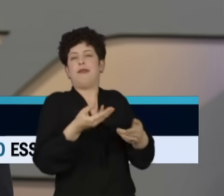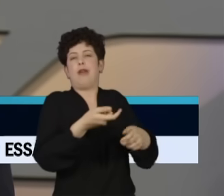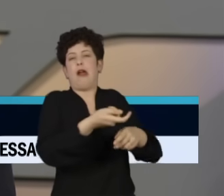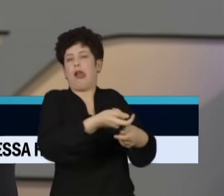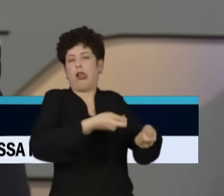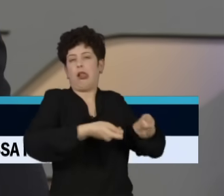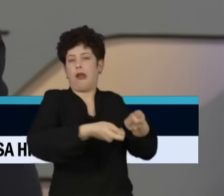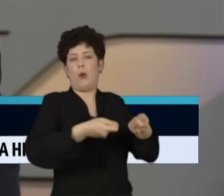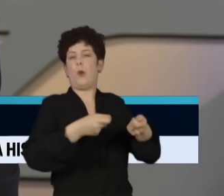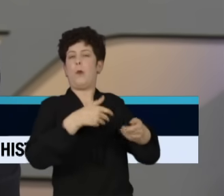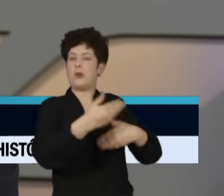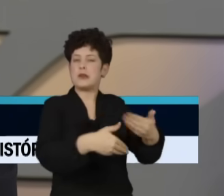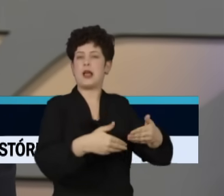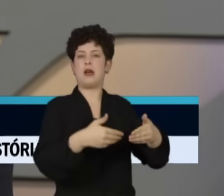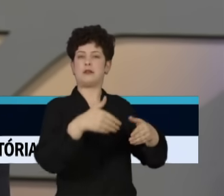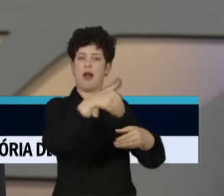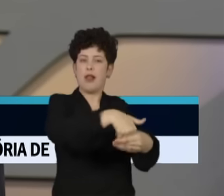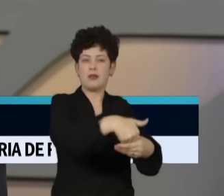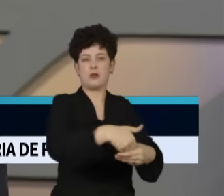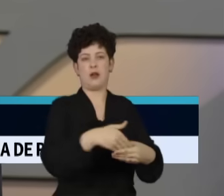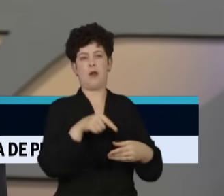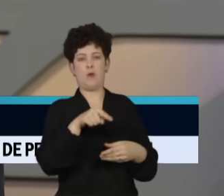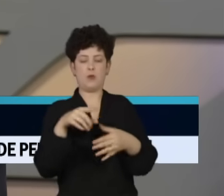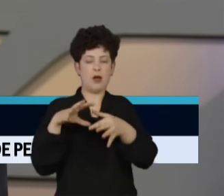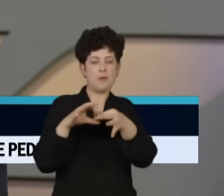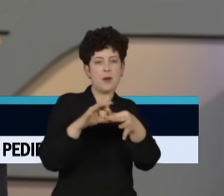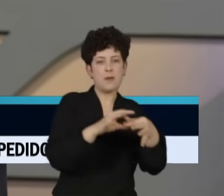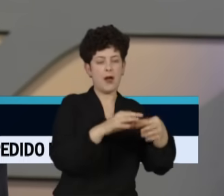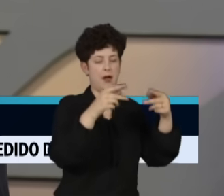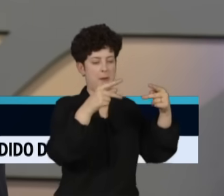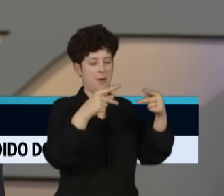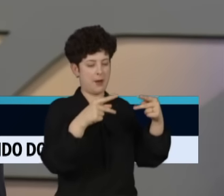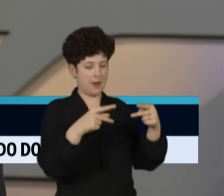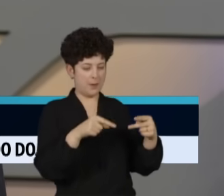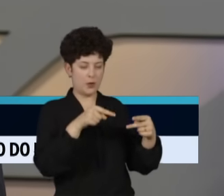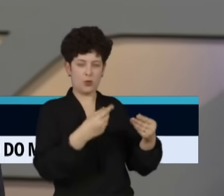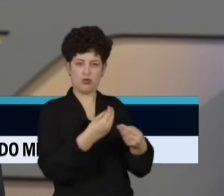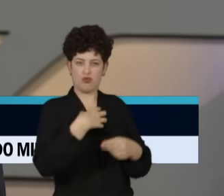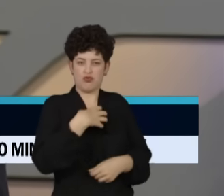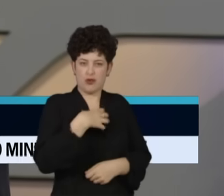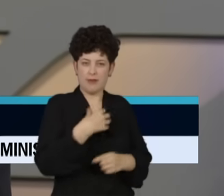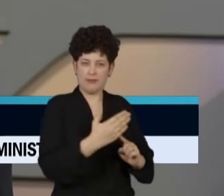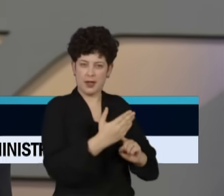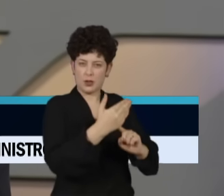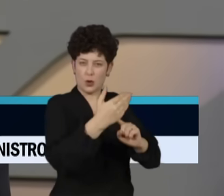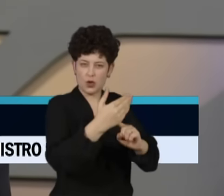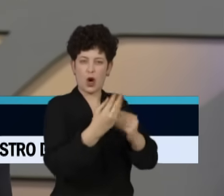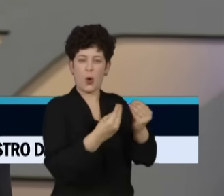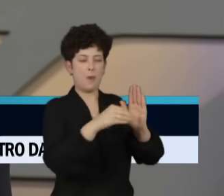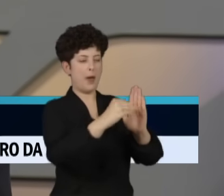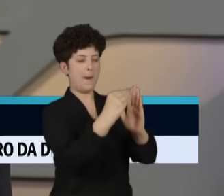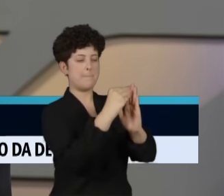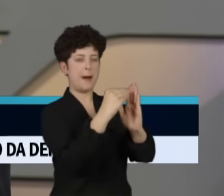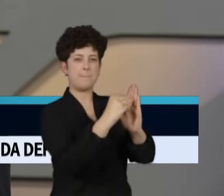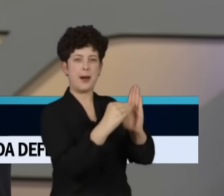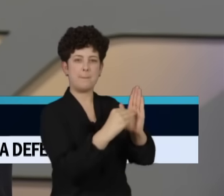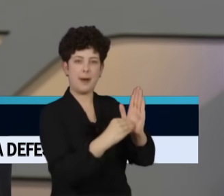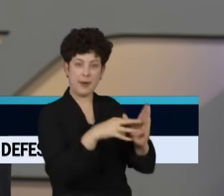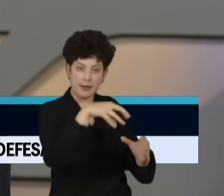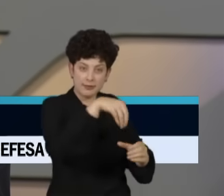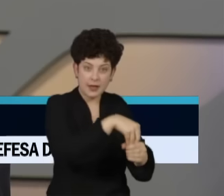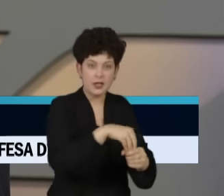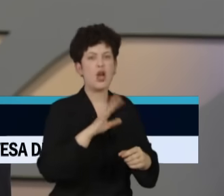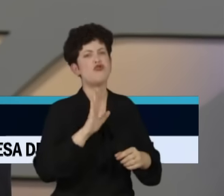código fonte, como a reportagem acabou de mostrar, é um conjunto de instruções, é uma questão tecnológica, eh, e que já foi